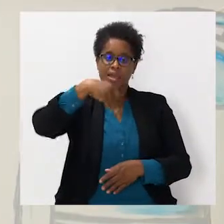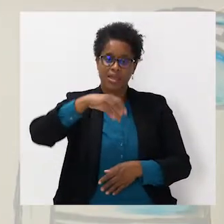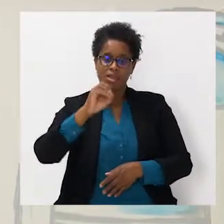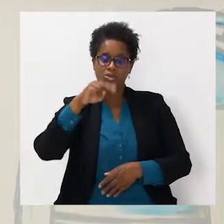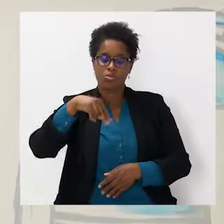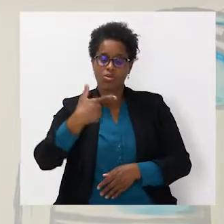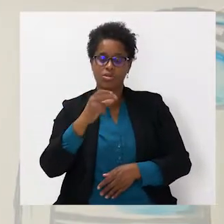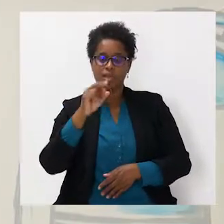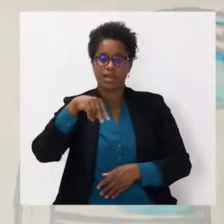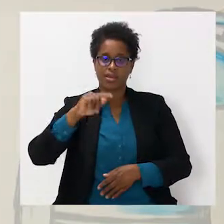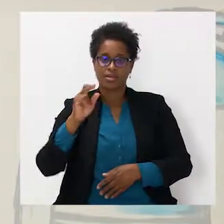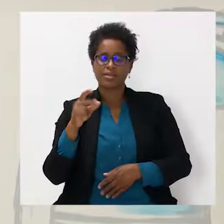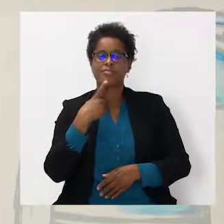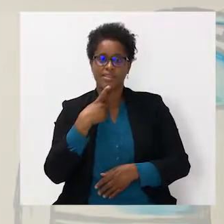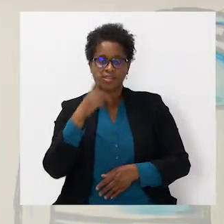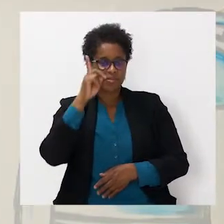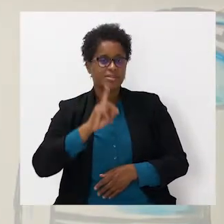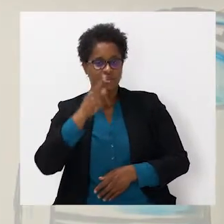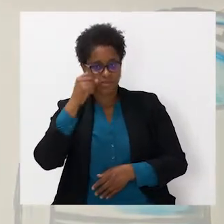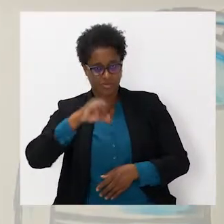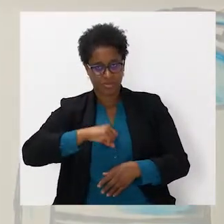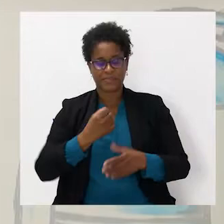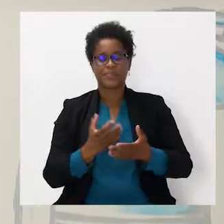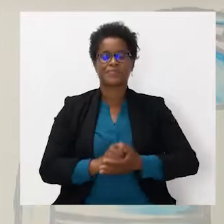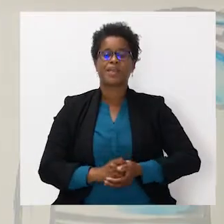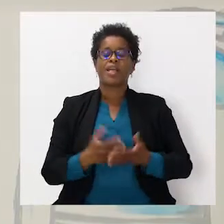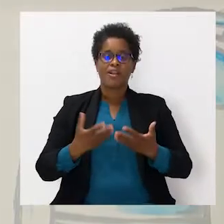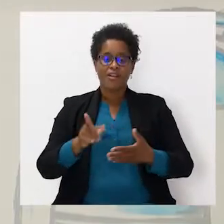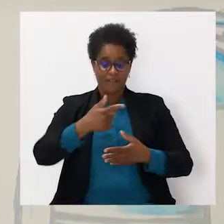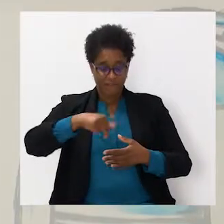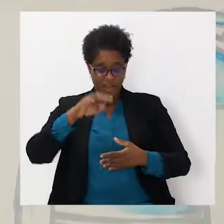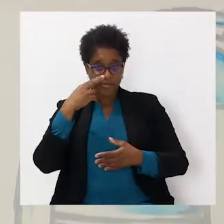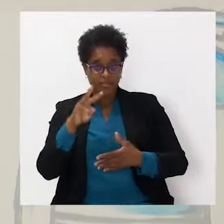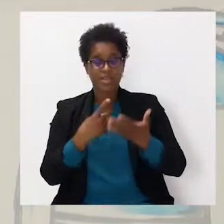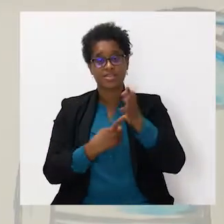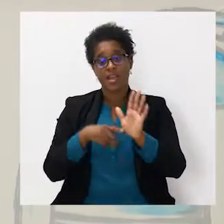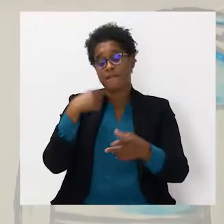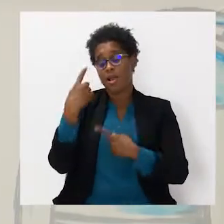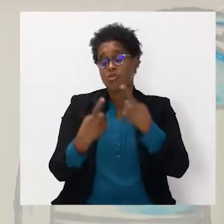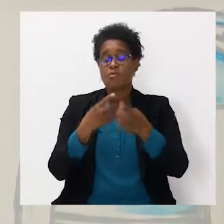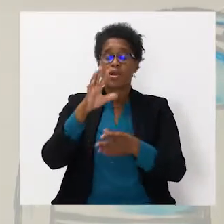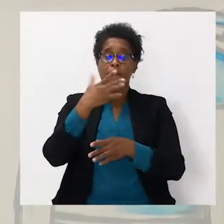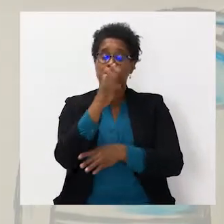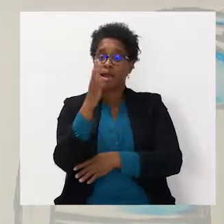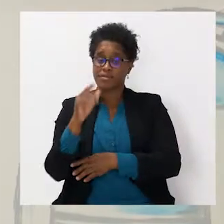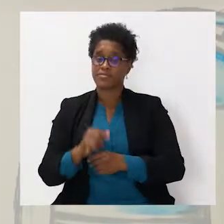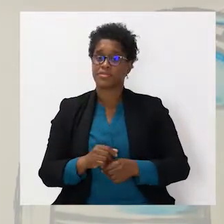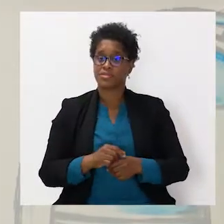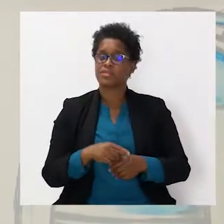espontâneas, certo, meus meninos e minhas meninas? Vamos ver exemplos de algumas plantas